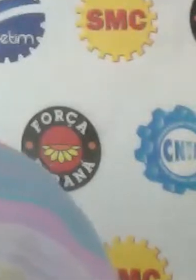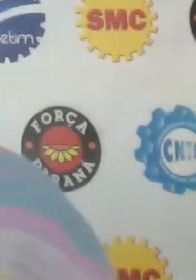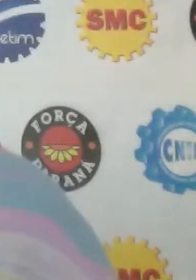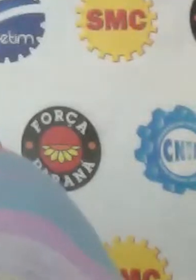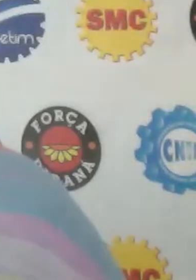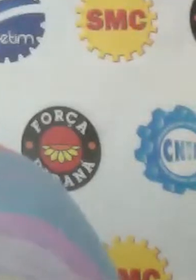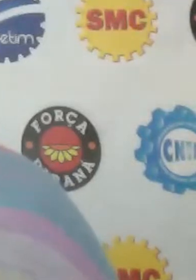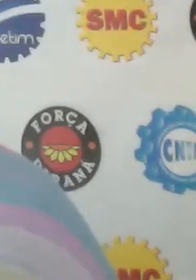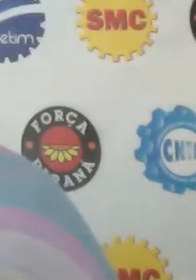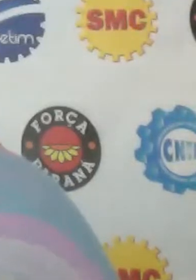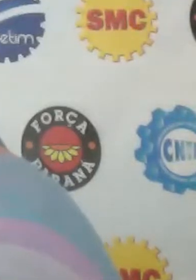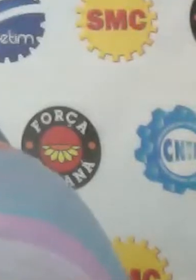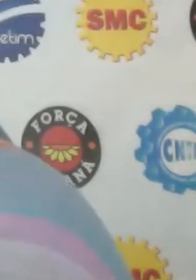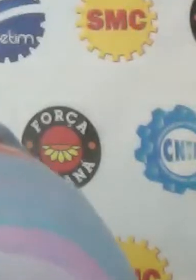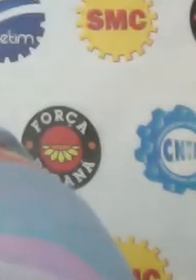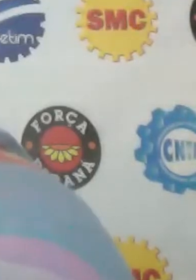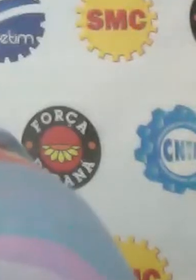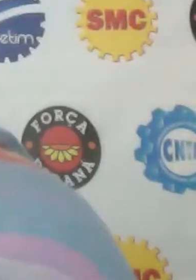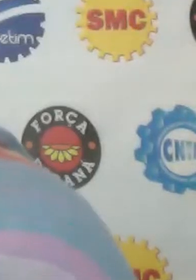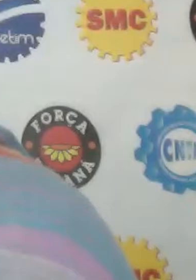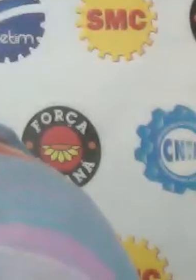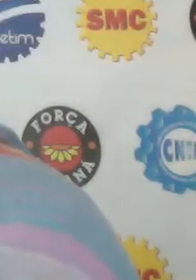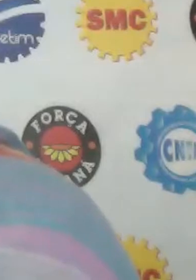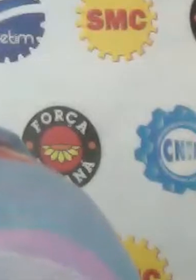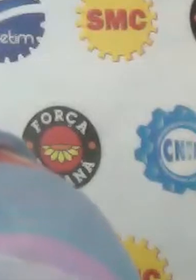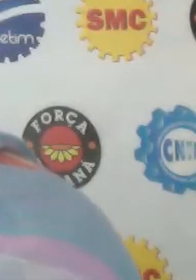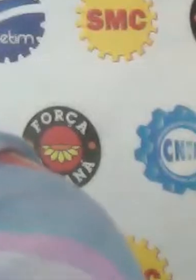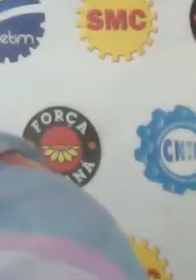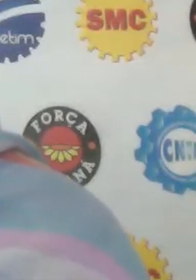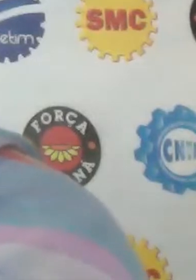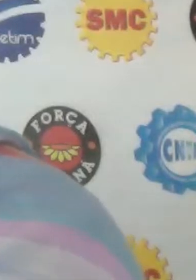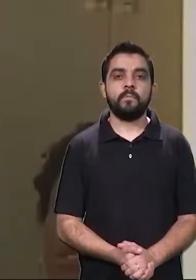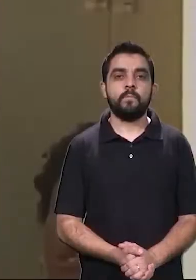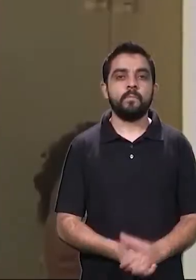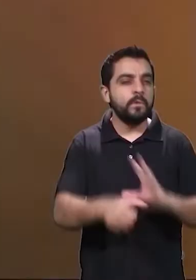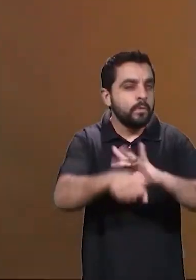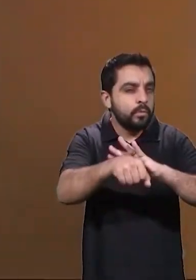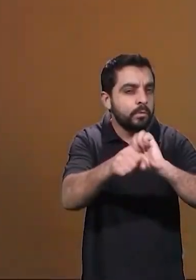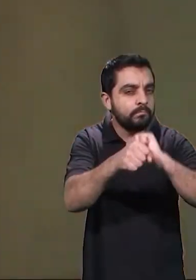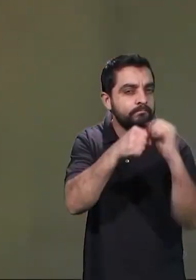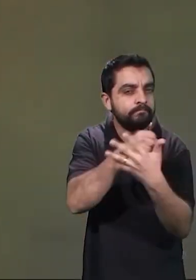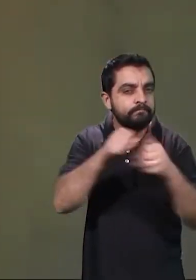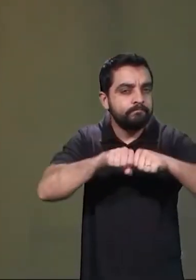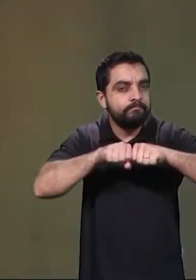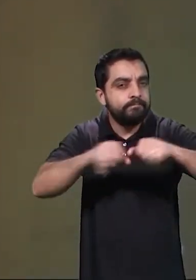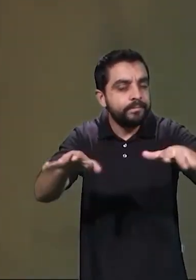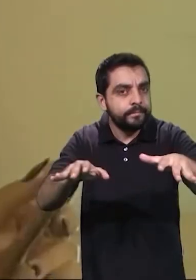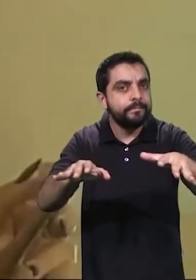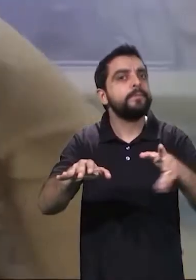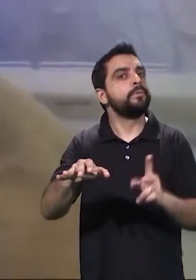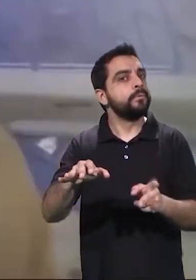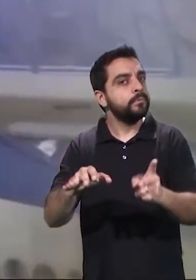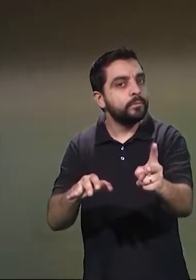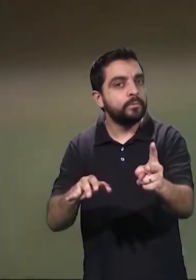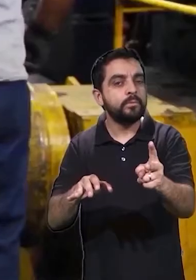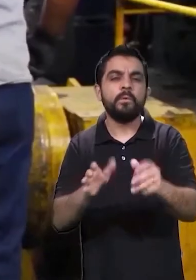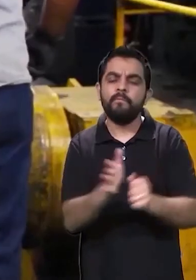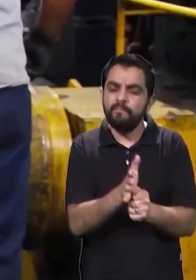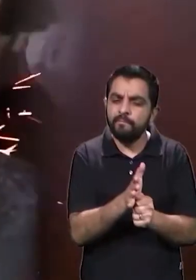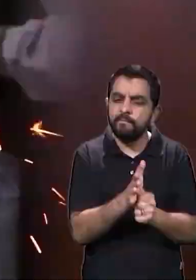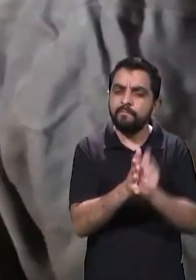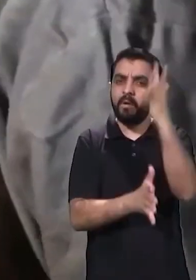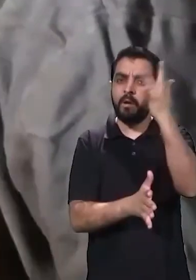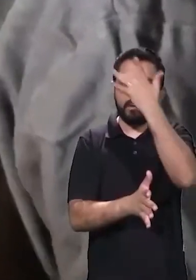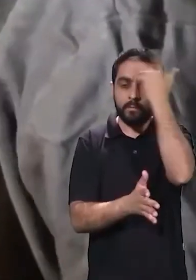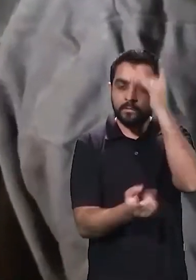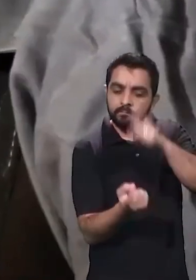poder enfrentar essa epidemia. Fiquem atentos. É com você, Fernando. A pandemia do Covid-19 continua e